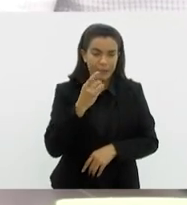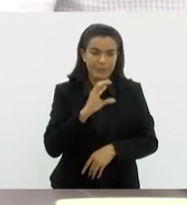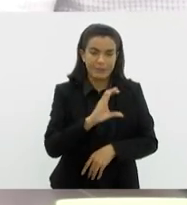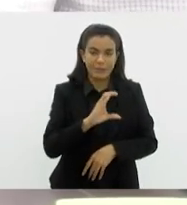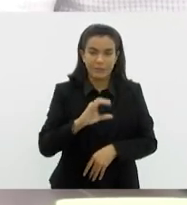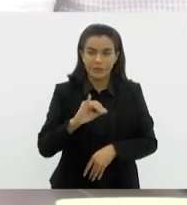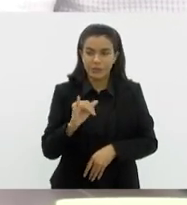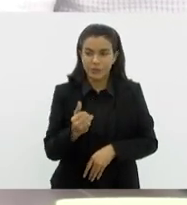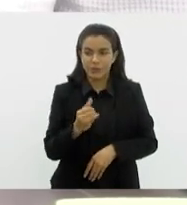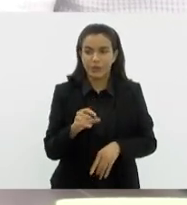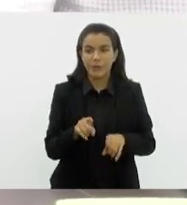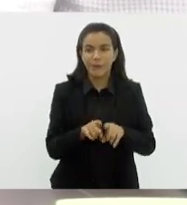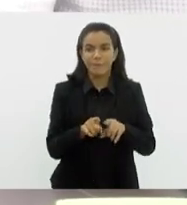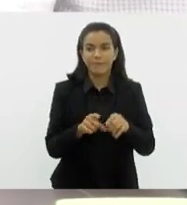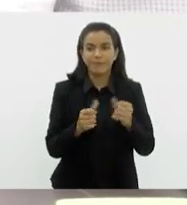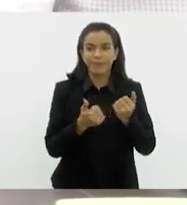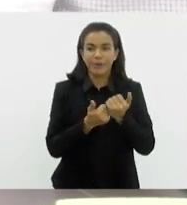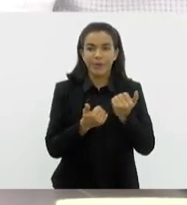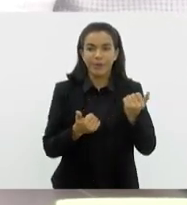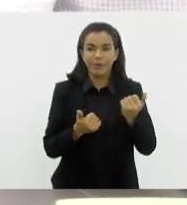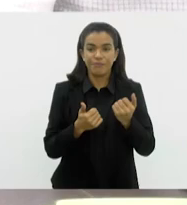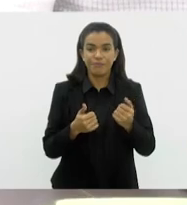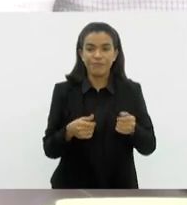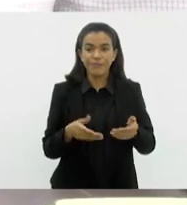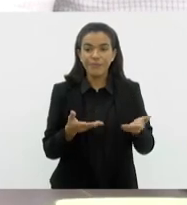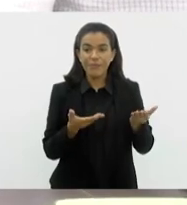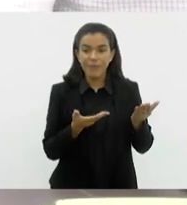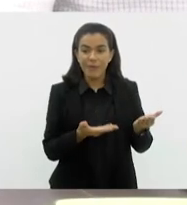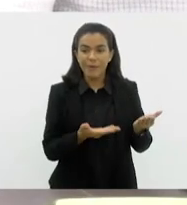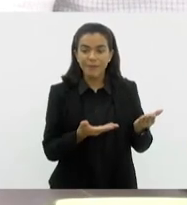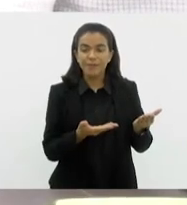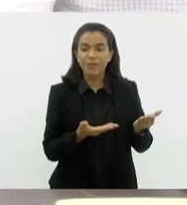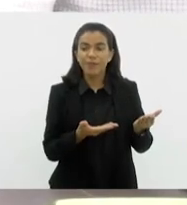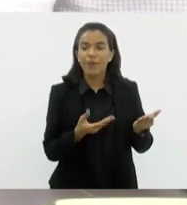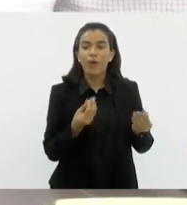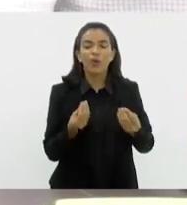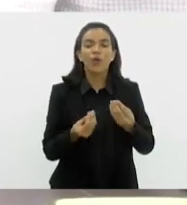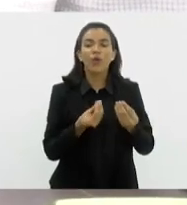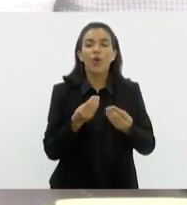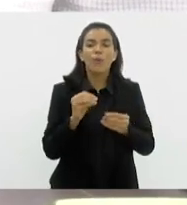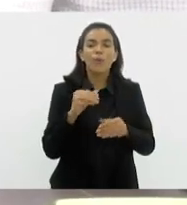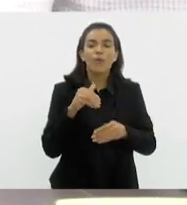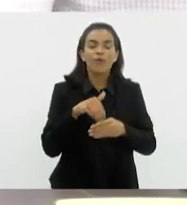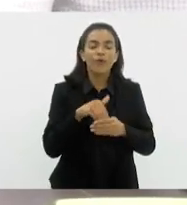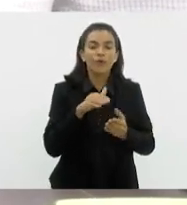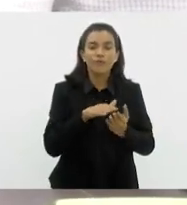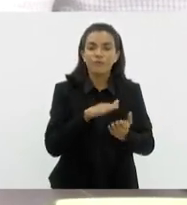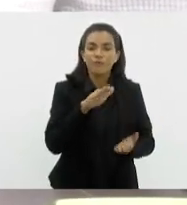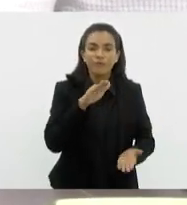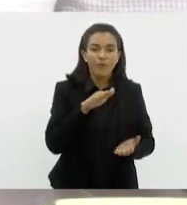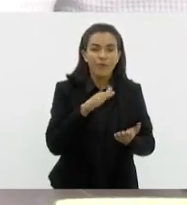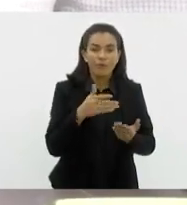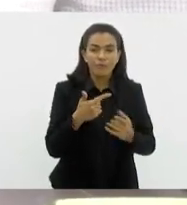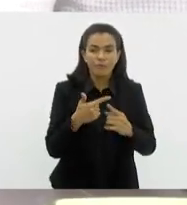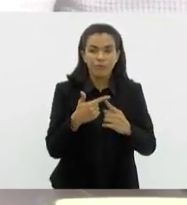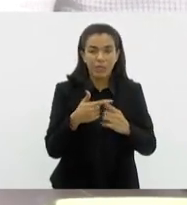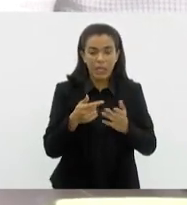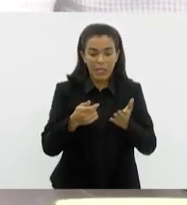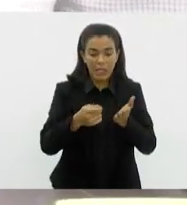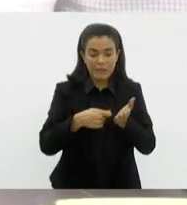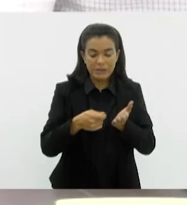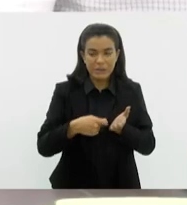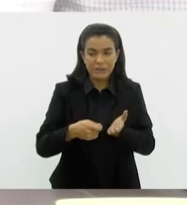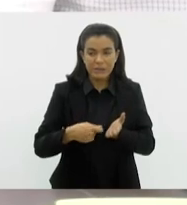vossa assessoria. Estou me referindo a isso aqui. Porque, como a gente vota em bloco e faz o destaque, porque a gente não pode também assinar em